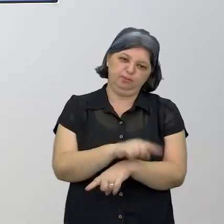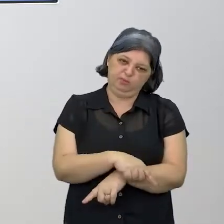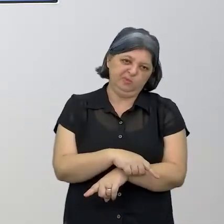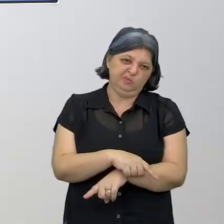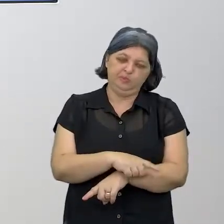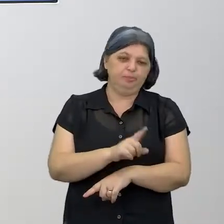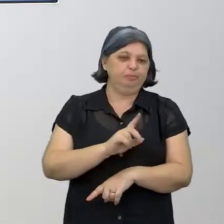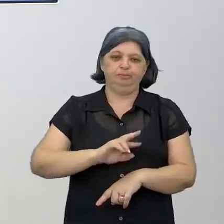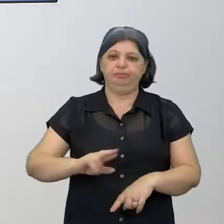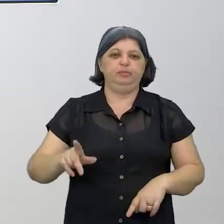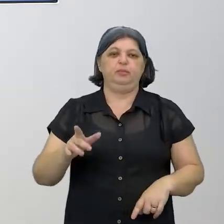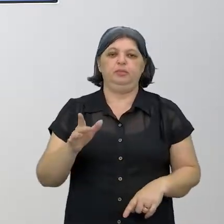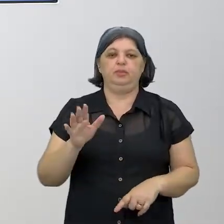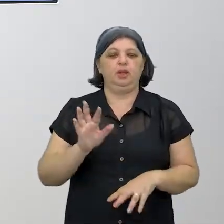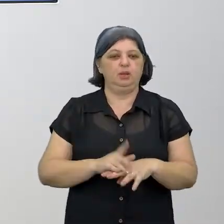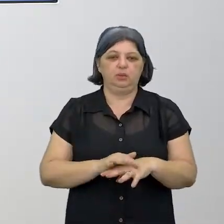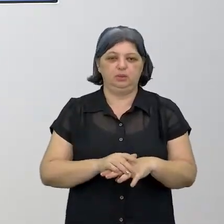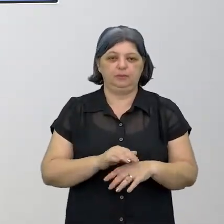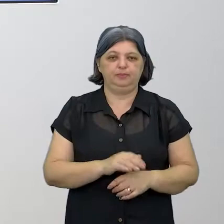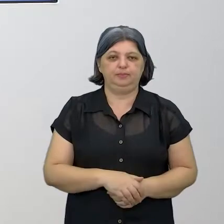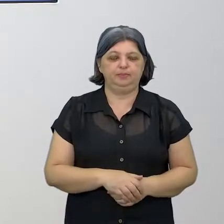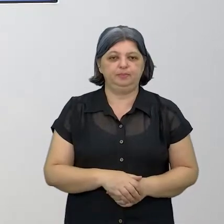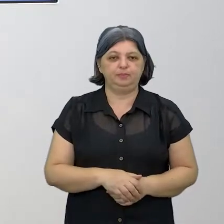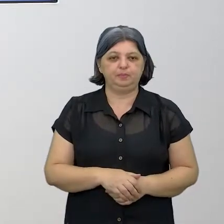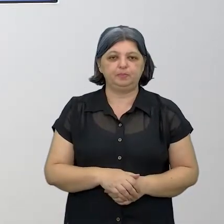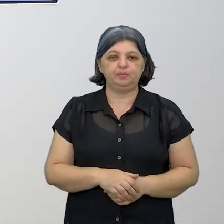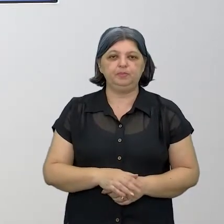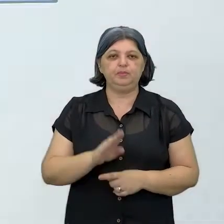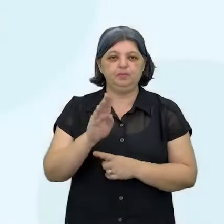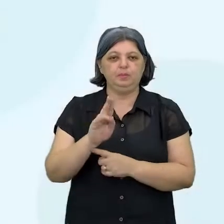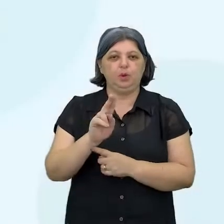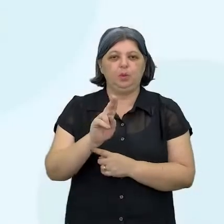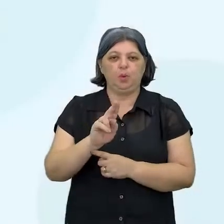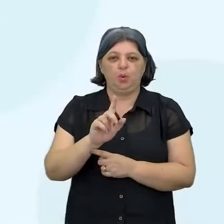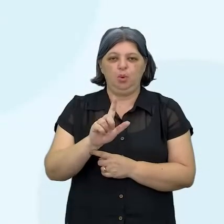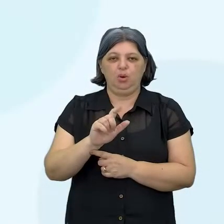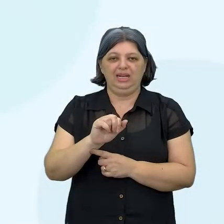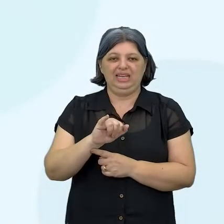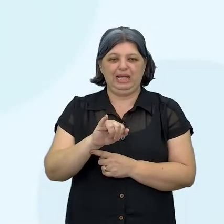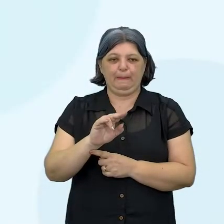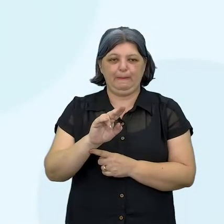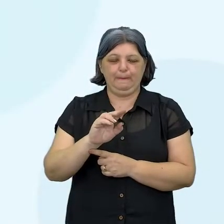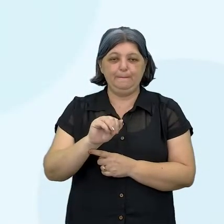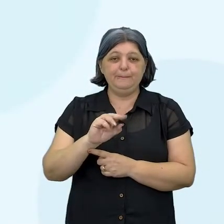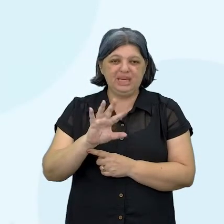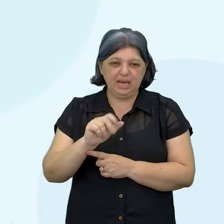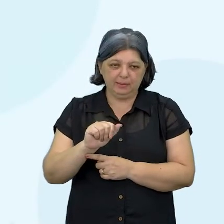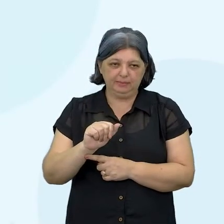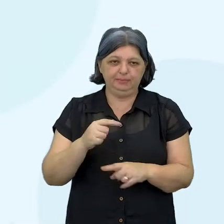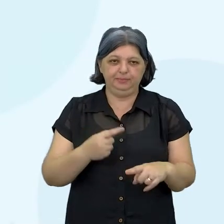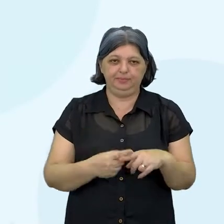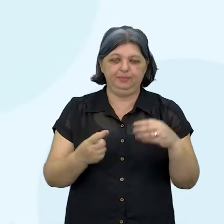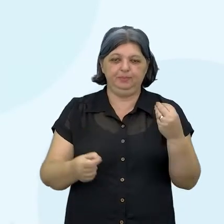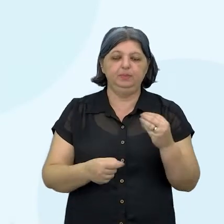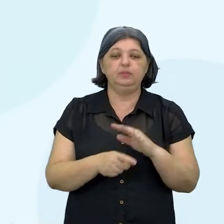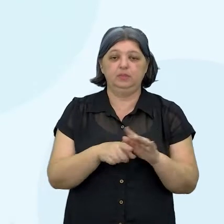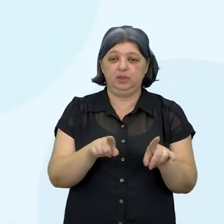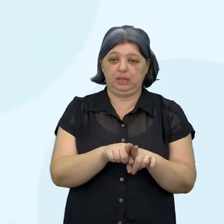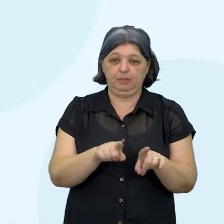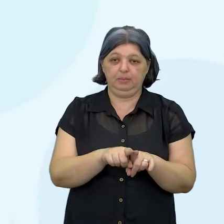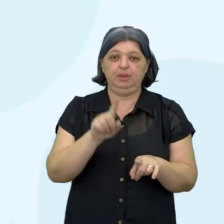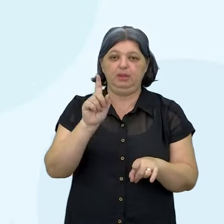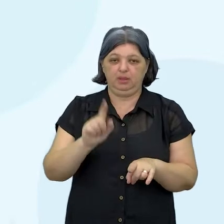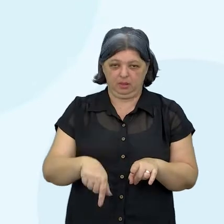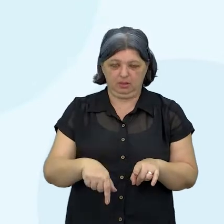corpo doente. Disso a gente também tem a bulimia, que é um distúrbio também bem conhecido e normalmente também vinculado